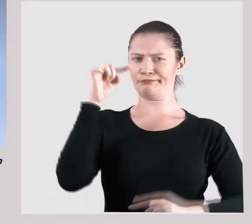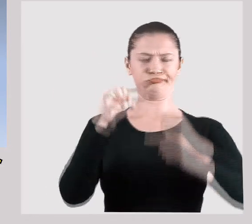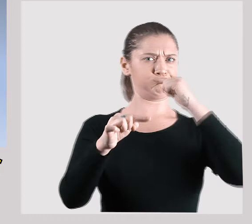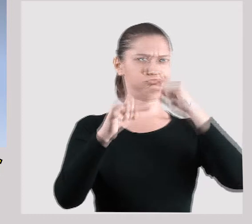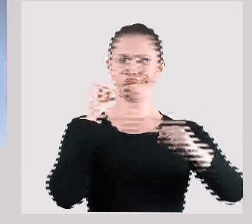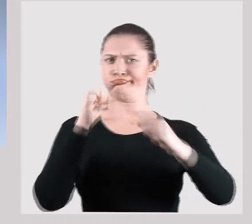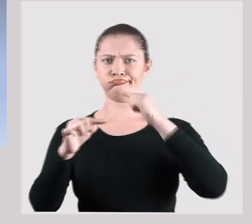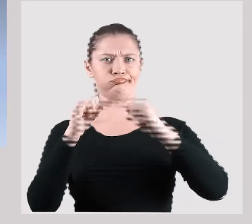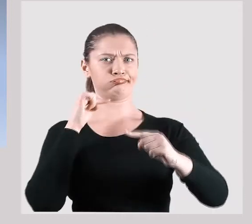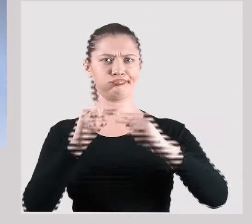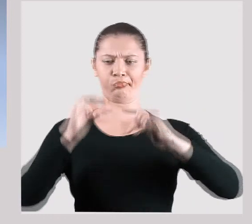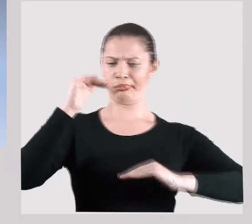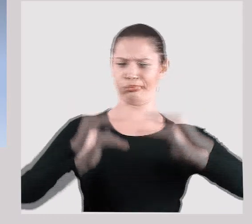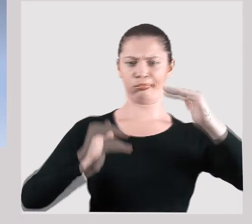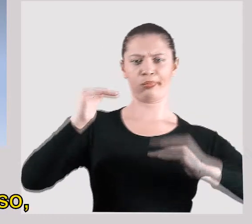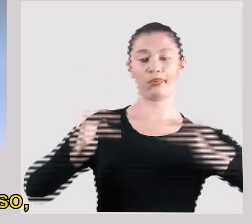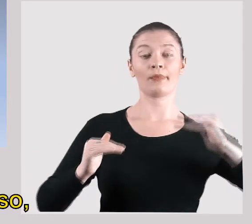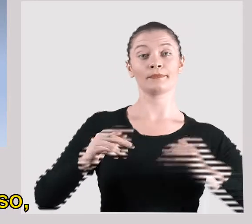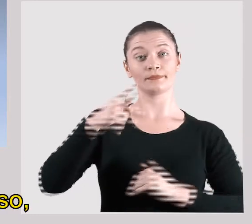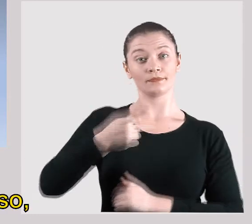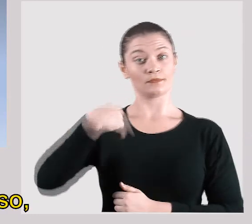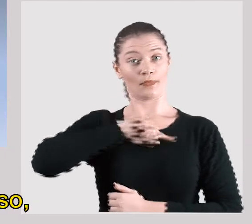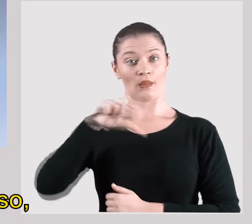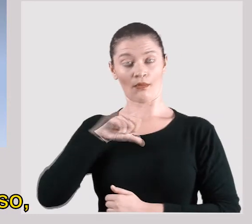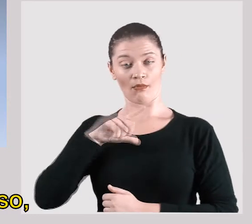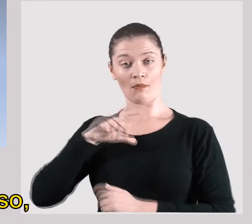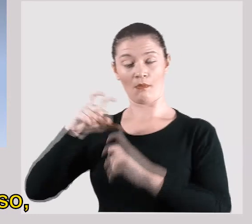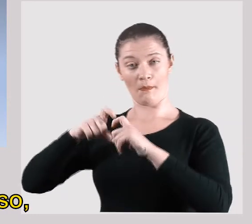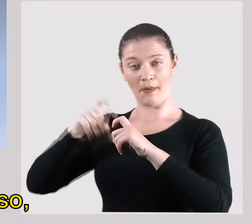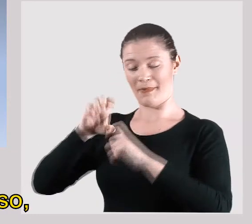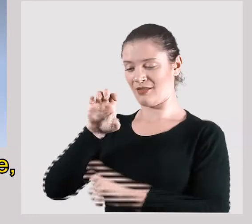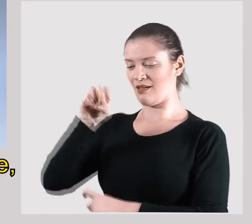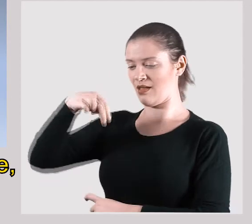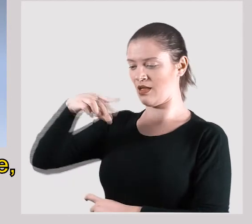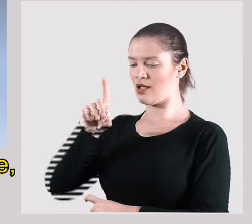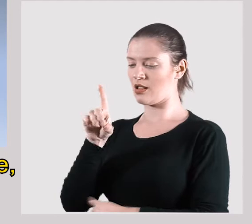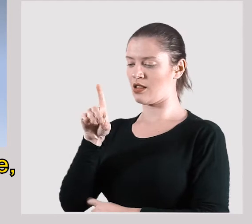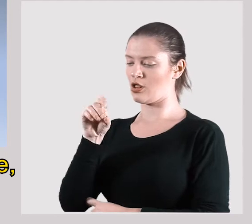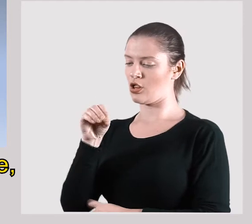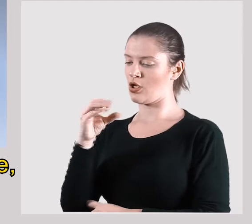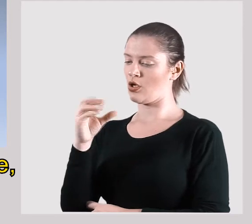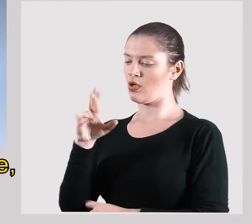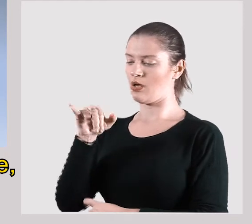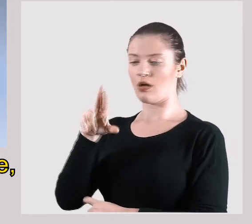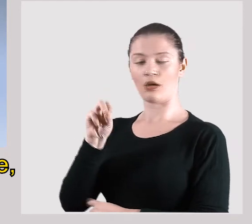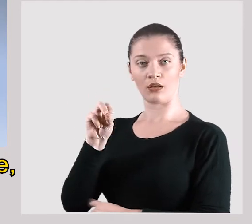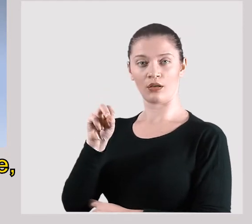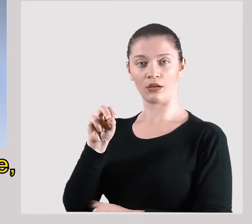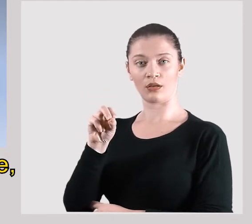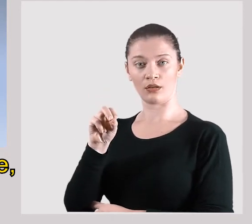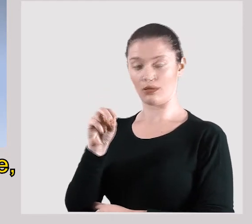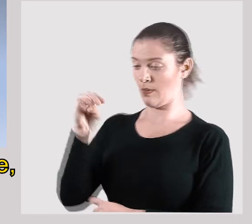medicamento. Aqui a gente tem uma endocrinologista que escreve muito a respeito disso, contra o bloqueio da puberdade, que é o